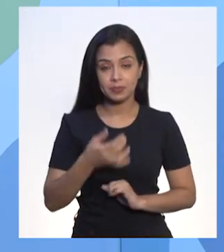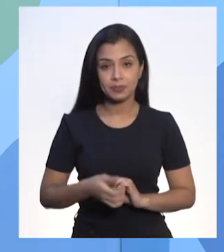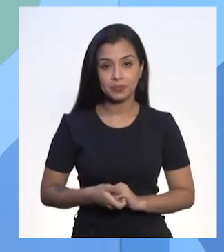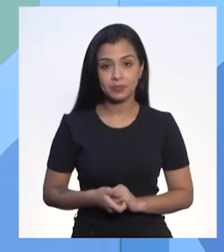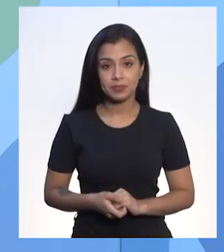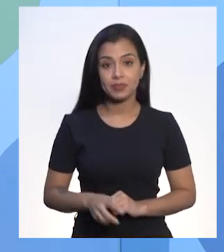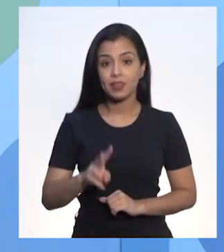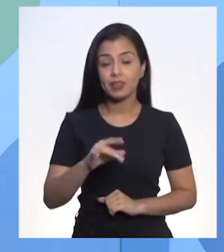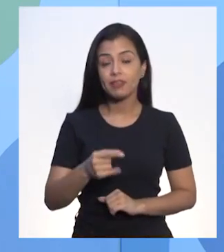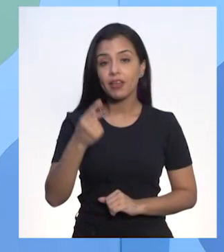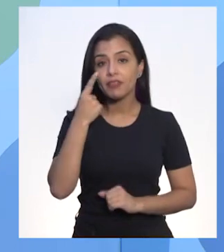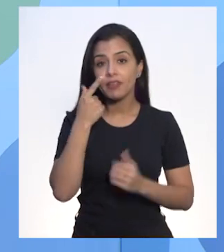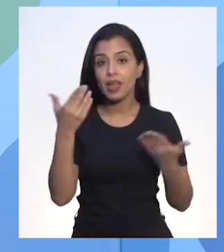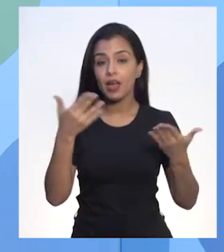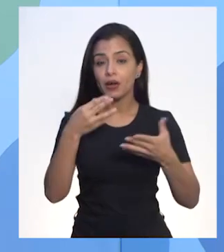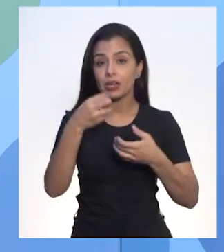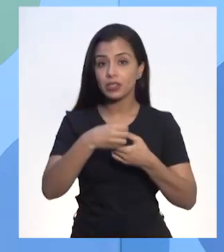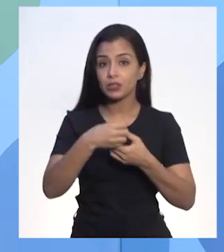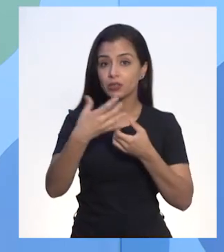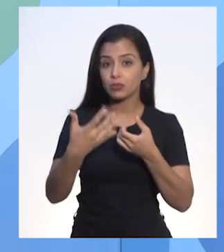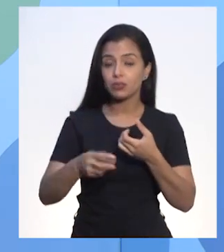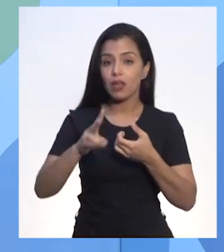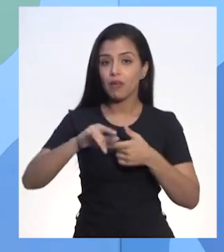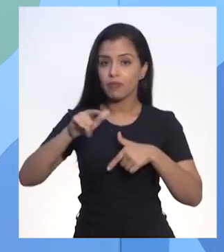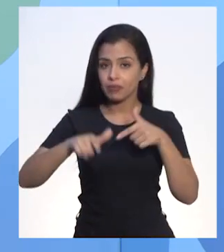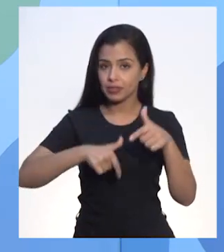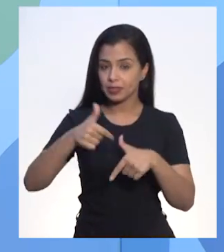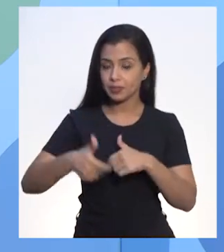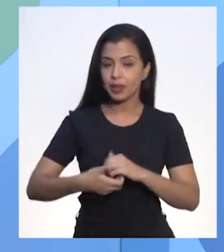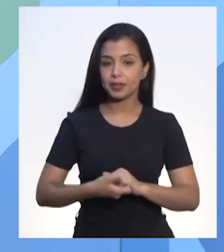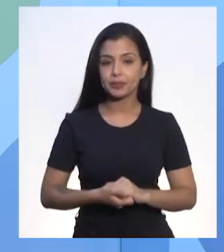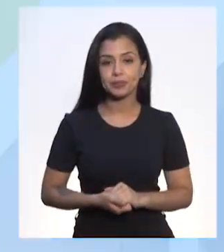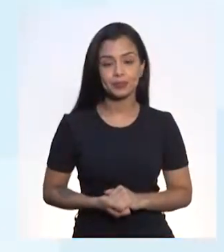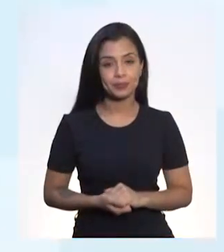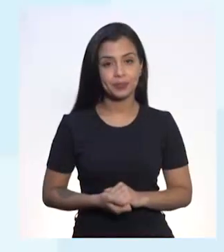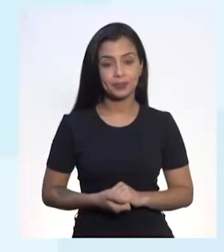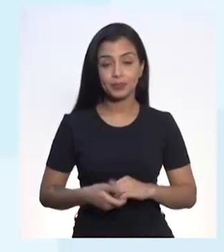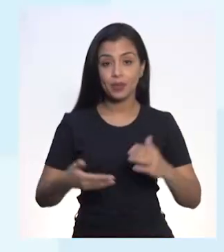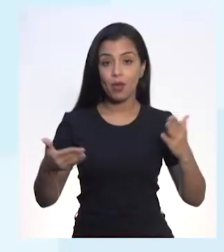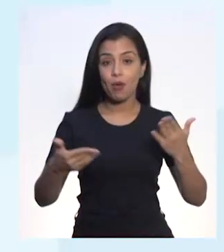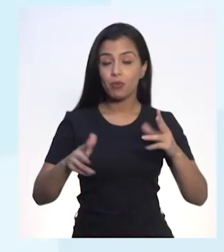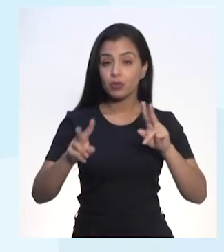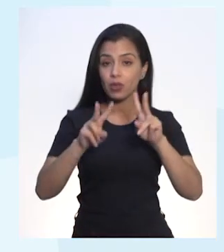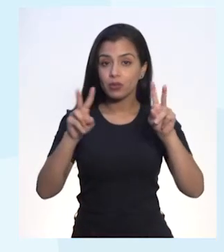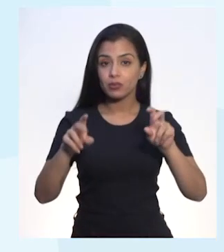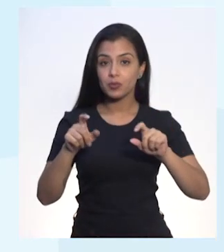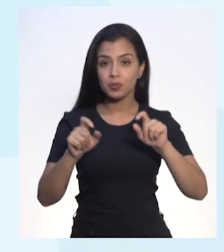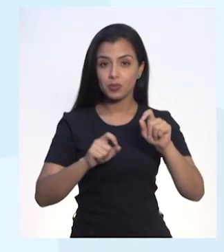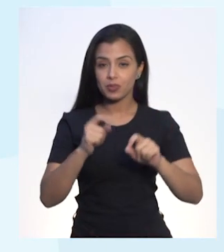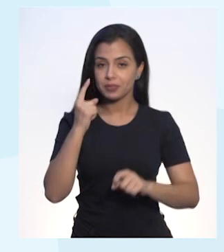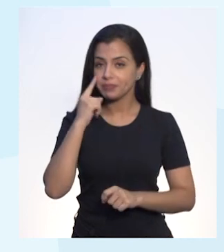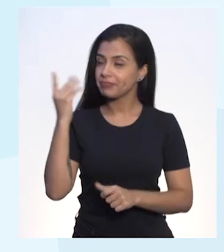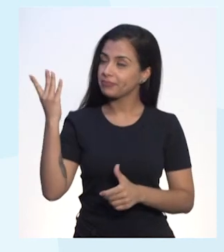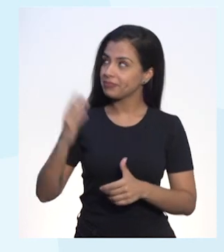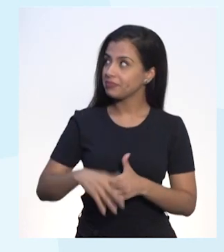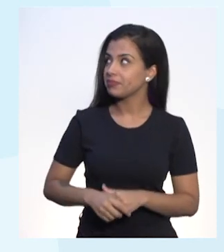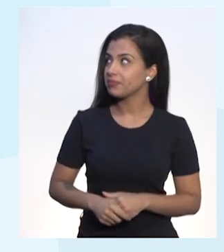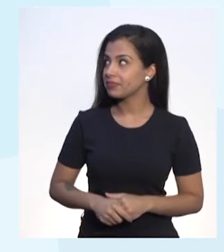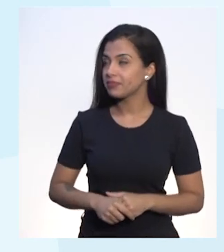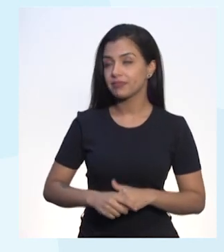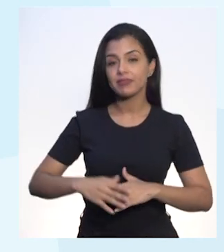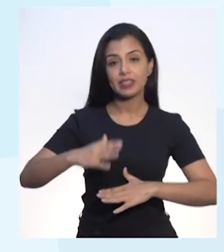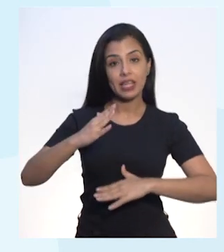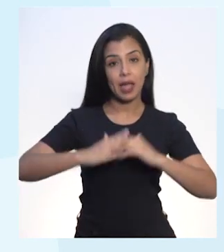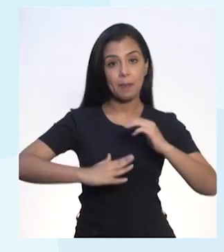que trabalharemos na tela para vocês. O que vamos trabalhar hoje? Hoje a nossa habilidade é